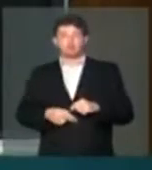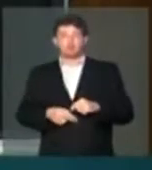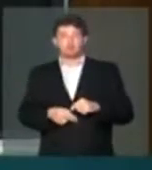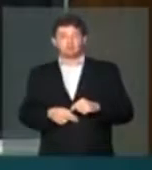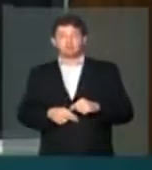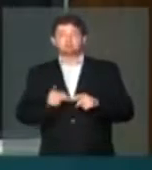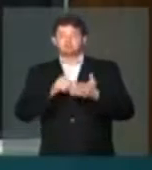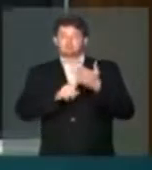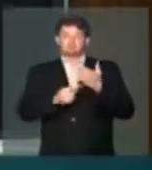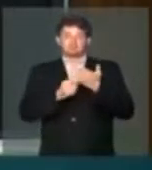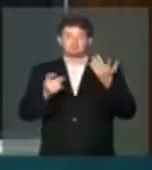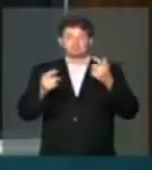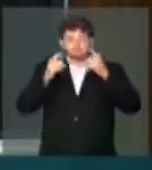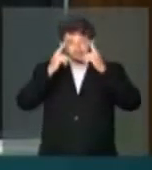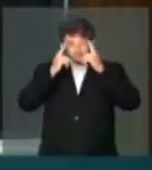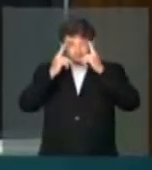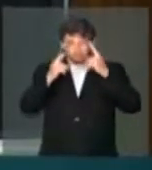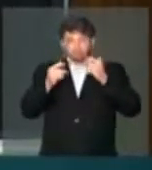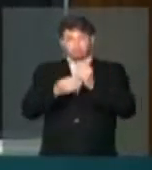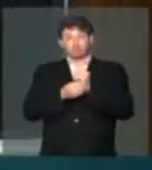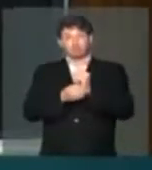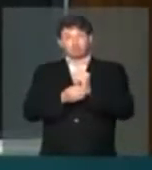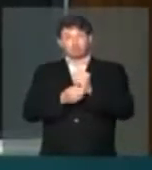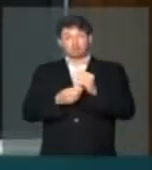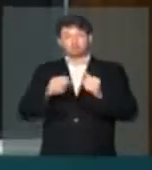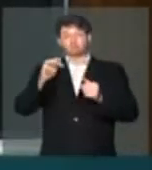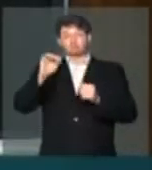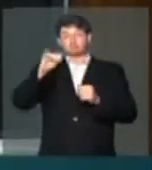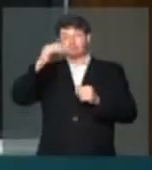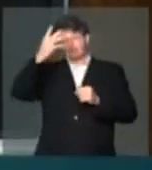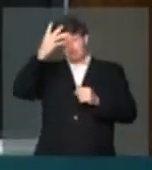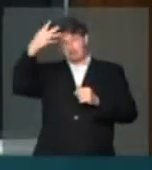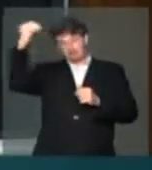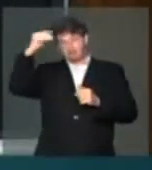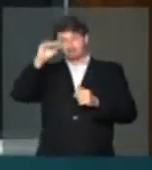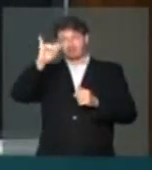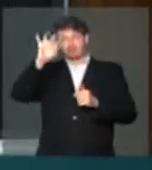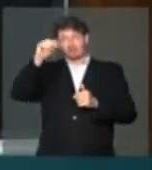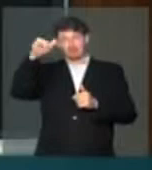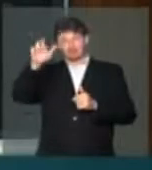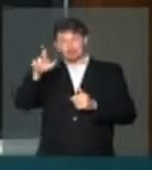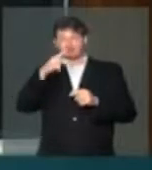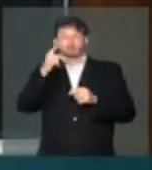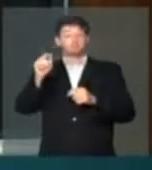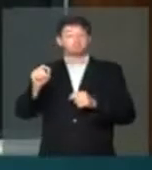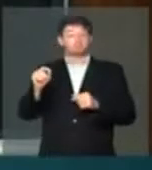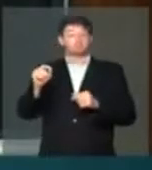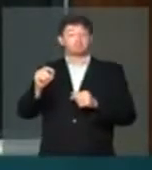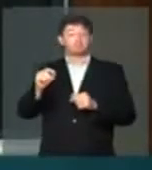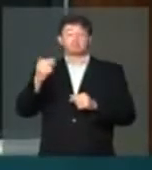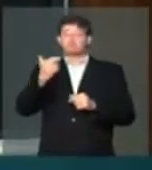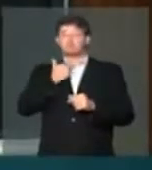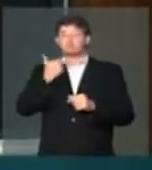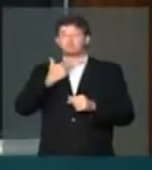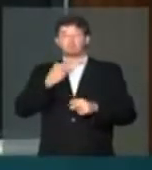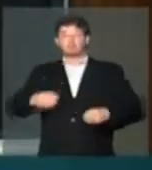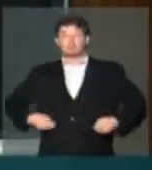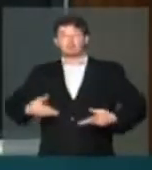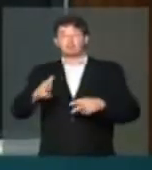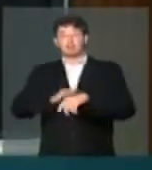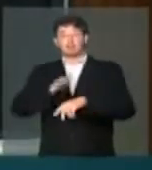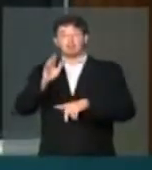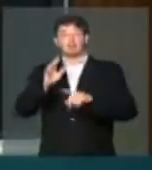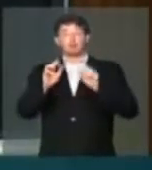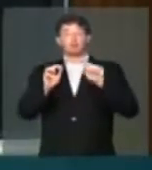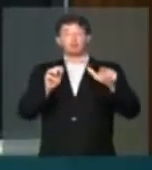da estabilização econômica iniciada pelo presidente Itamar Franco, a normativa prescreve que não se deve gastar mais do que